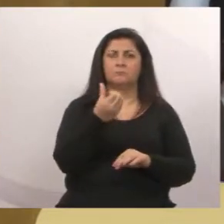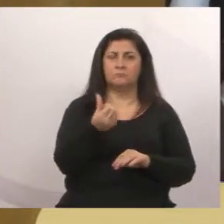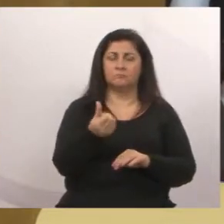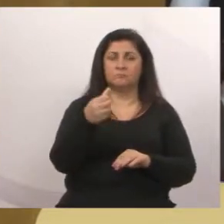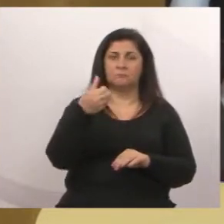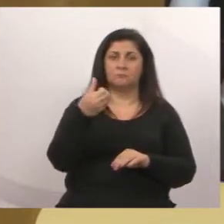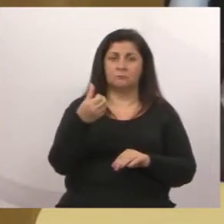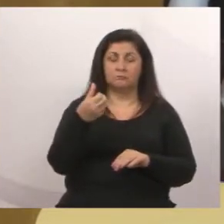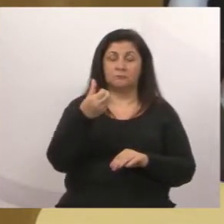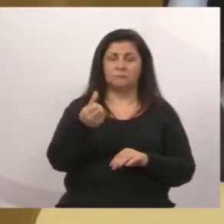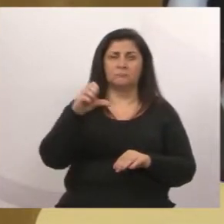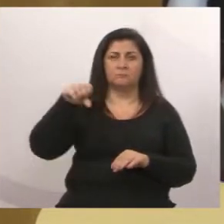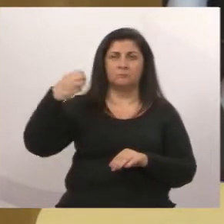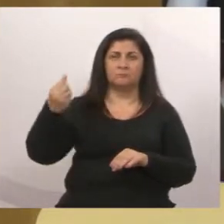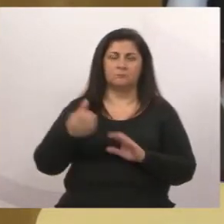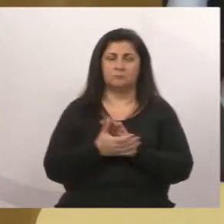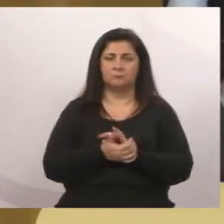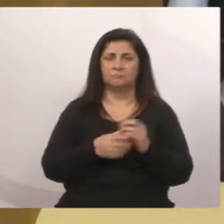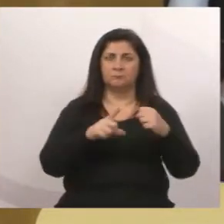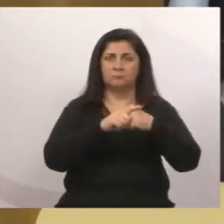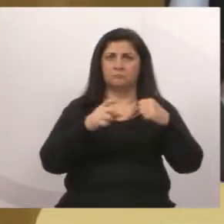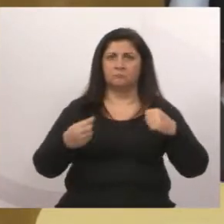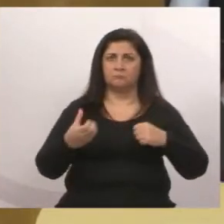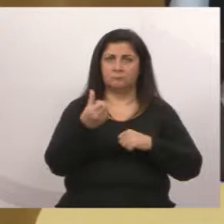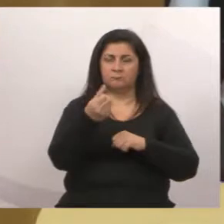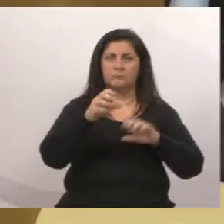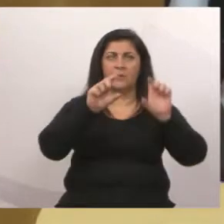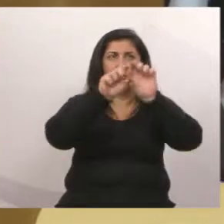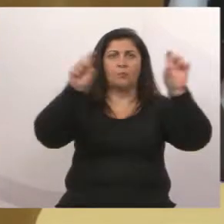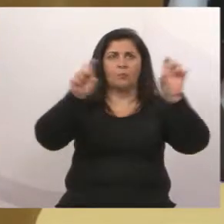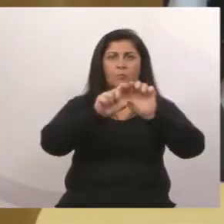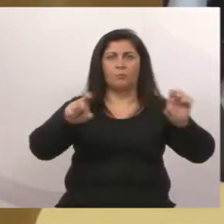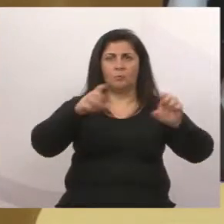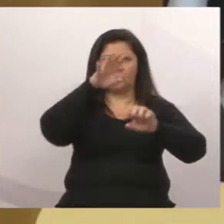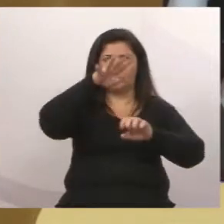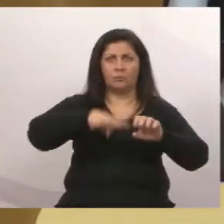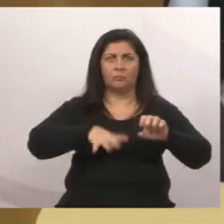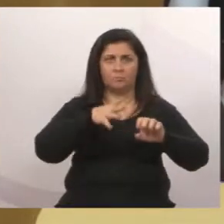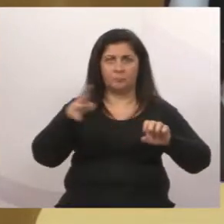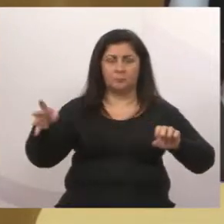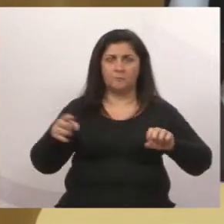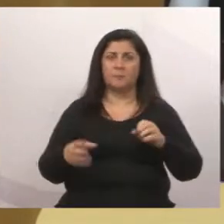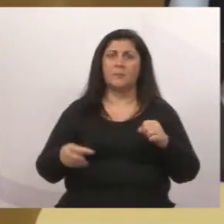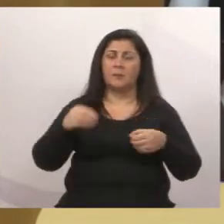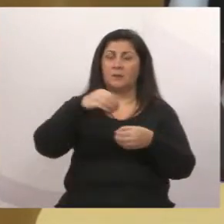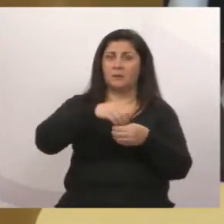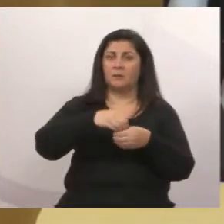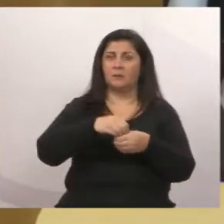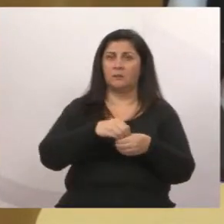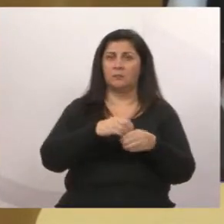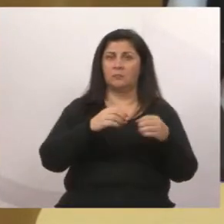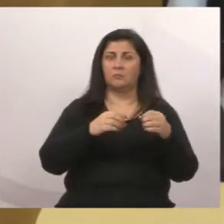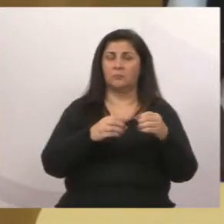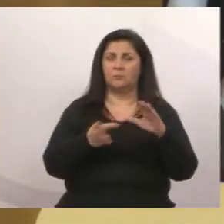696/2014. Artigo 6º, o organograma desse legislativo, constante do anexo 2 da Lei número